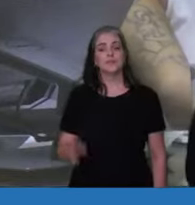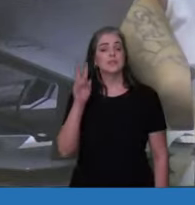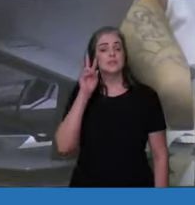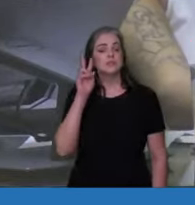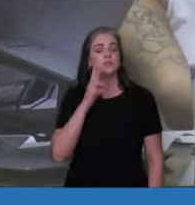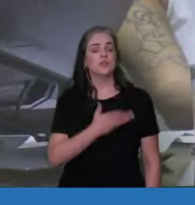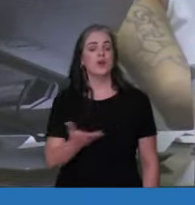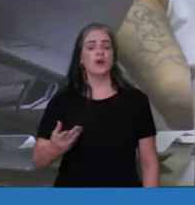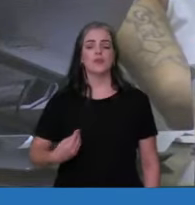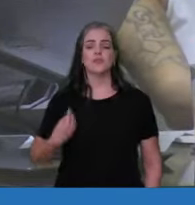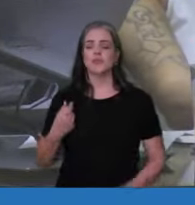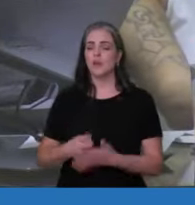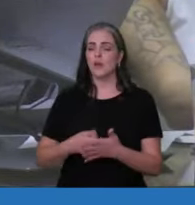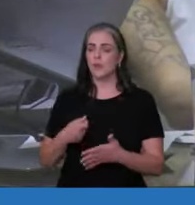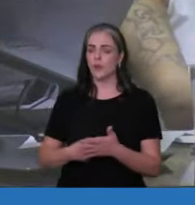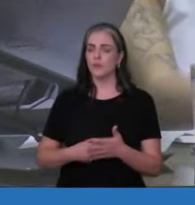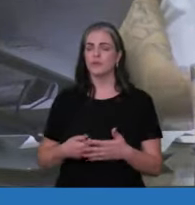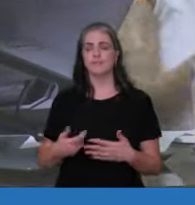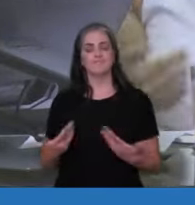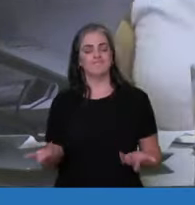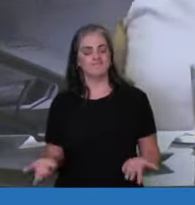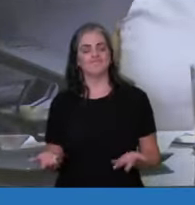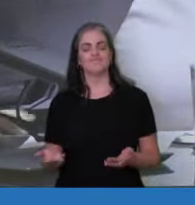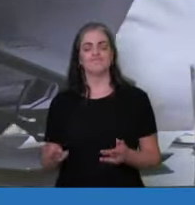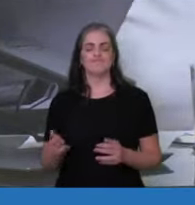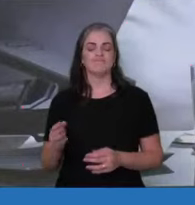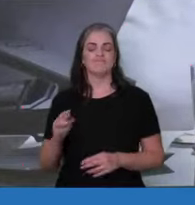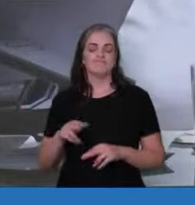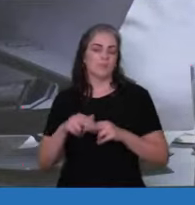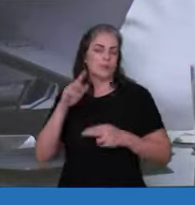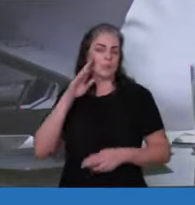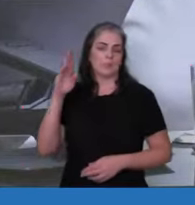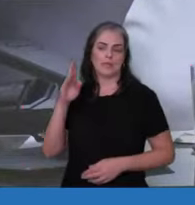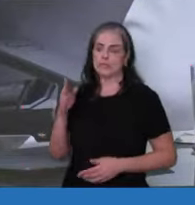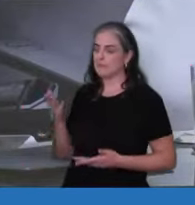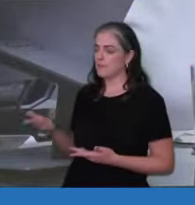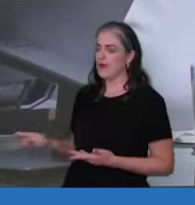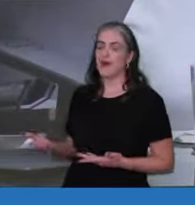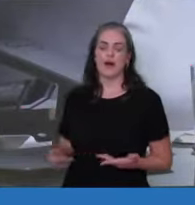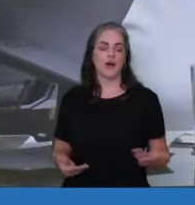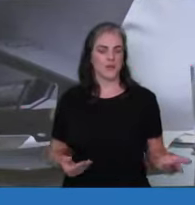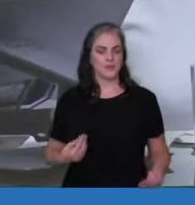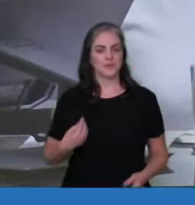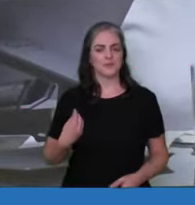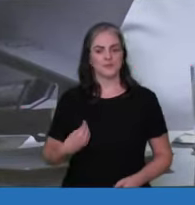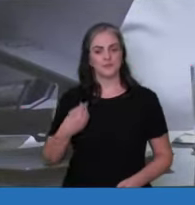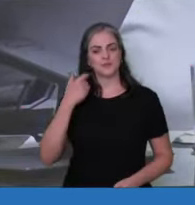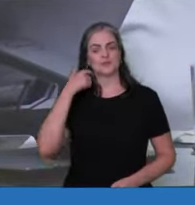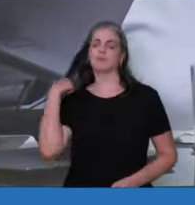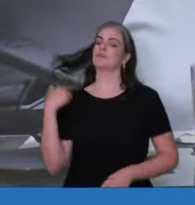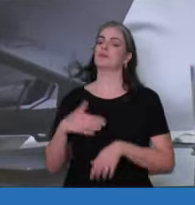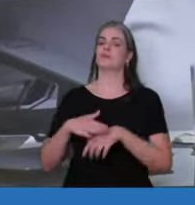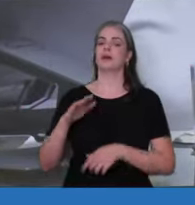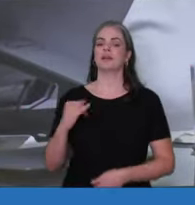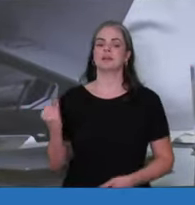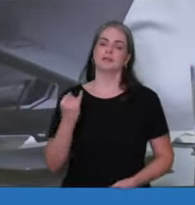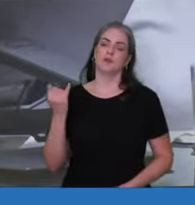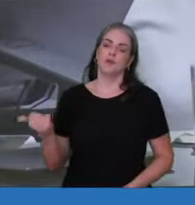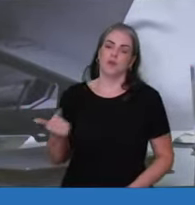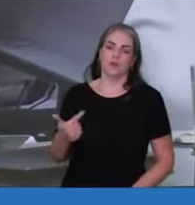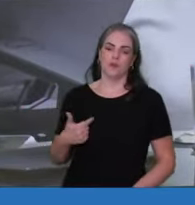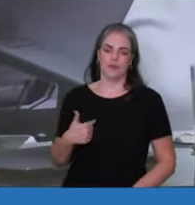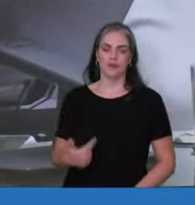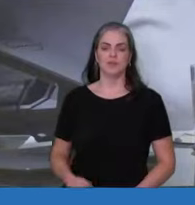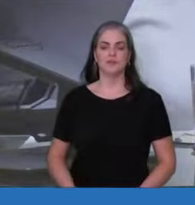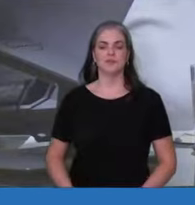que certamente as colocam no lugar principal dessa mesa, muito mais importante do que a minha.